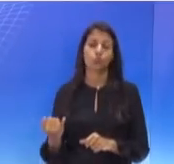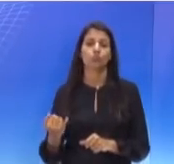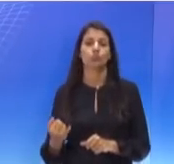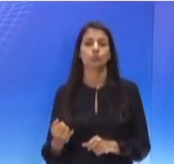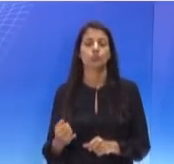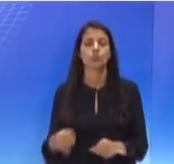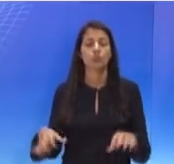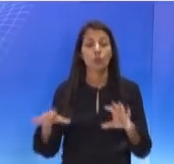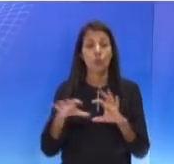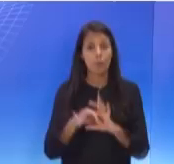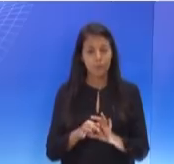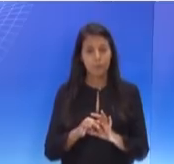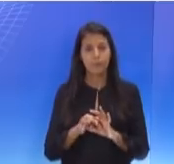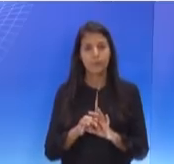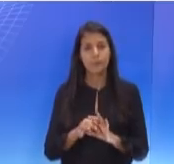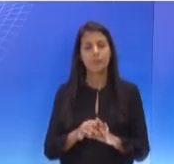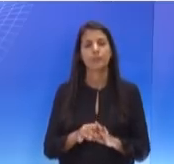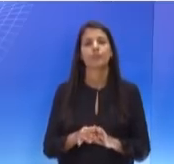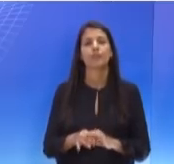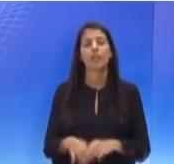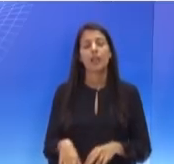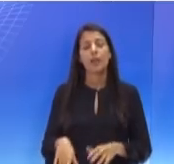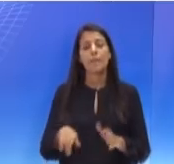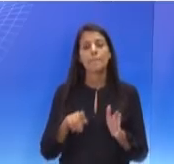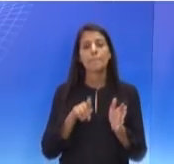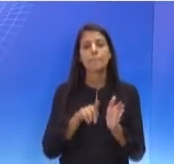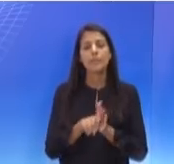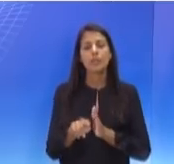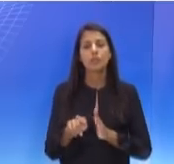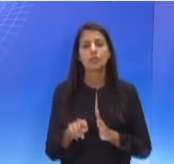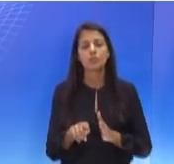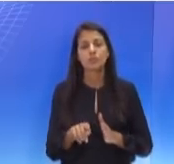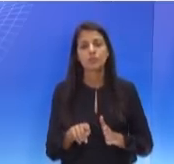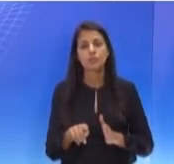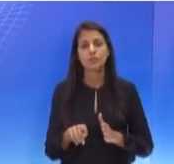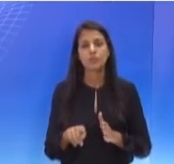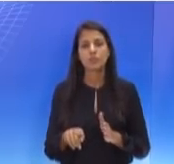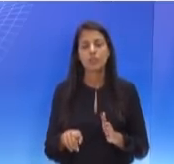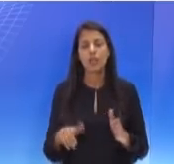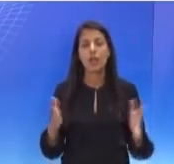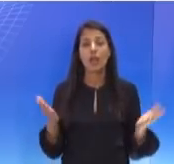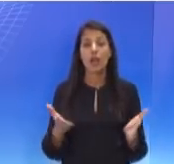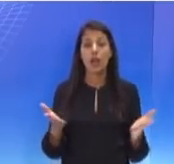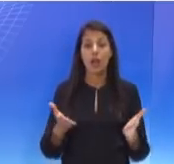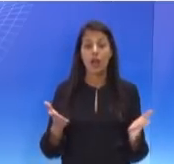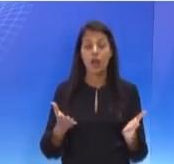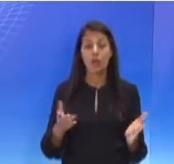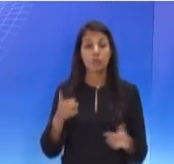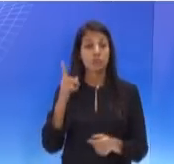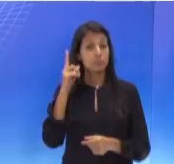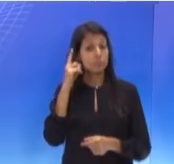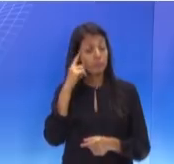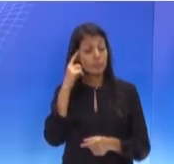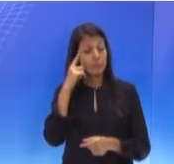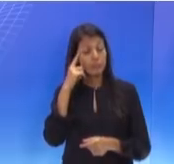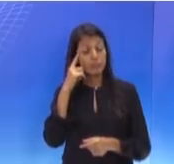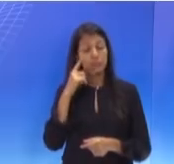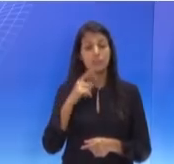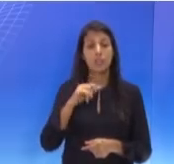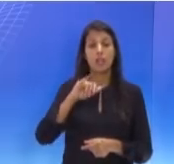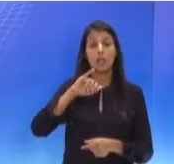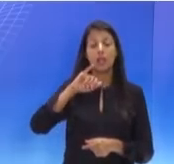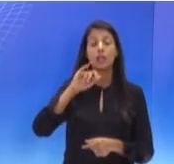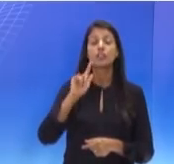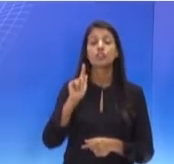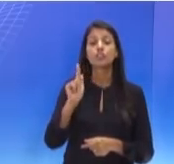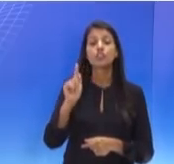ela nos remete ao seguinte, né? Agora a gente vai entrar um pouco de geometria, seno, cosseno, aquelas coisas que a